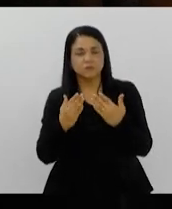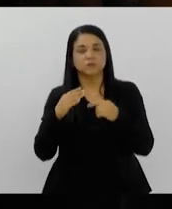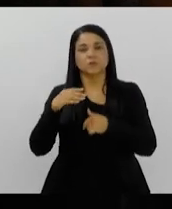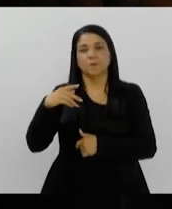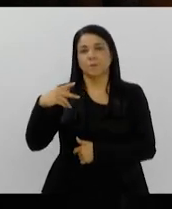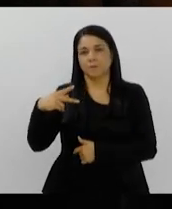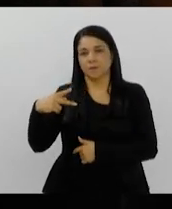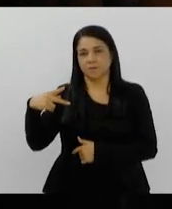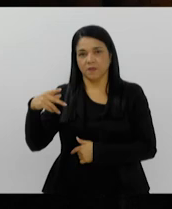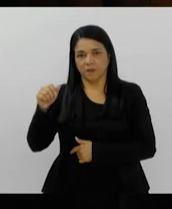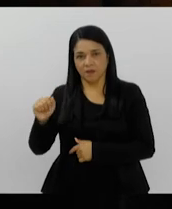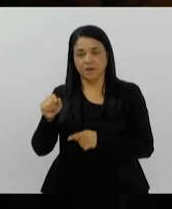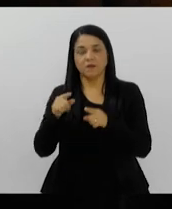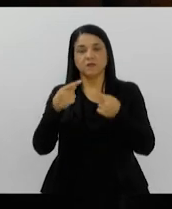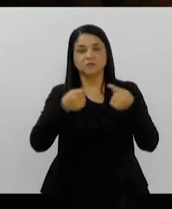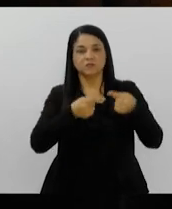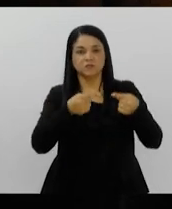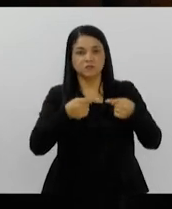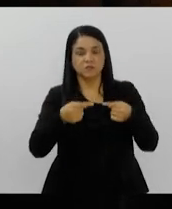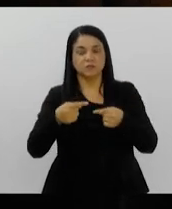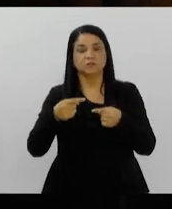discussão da lei orçamentária anual para